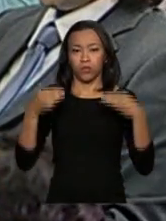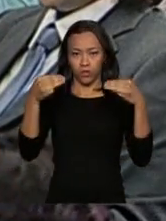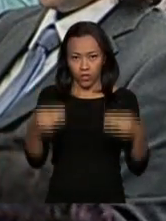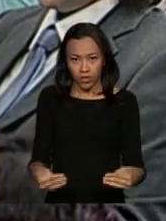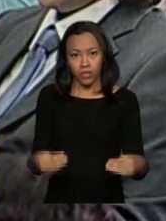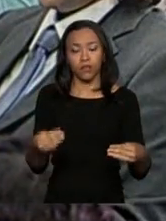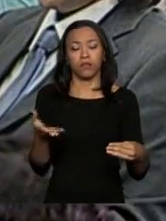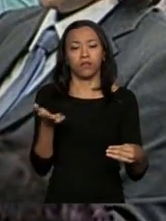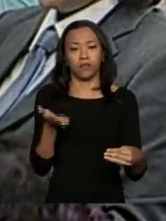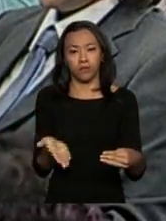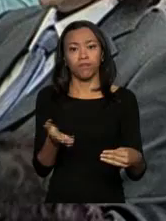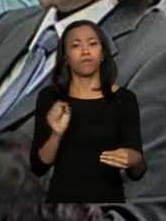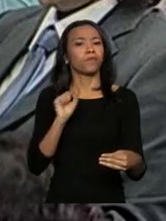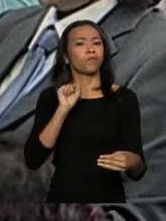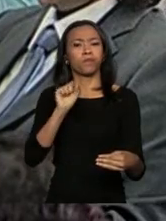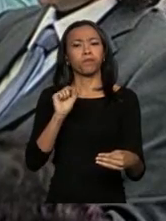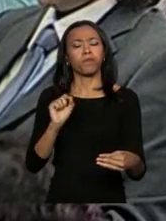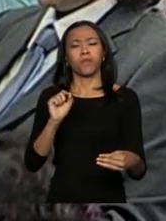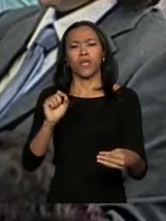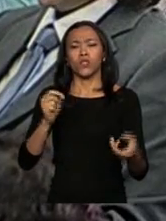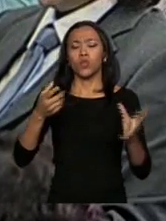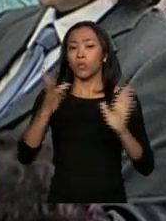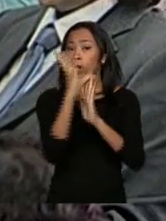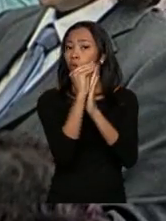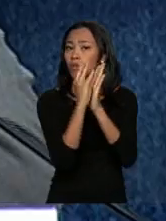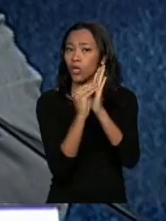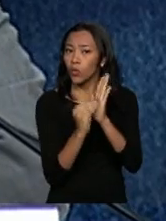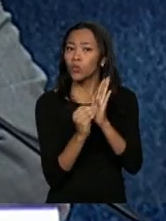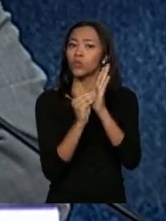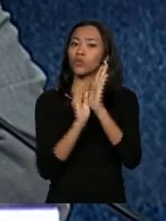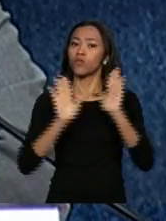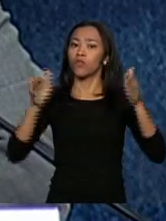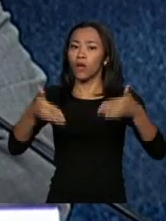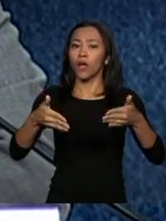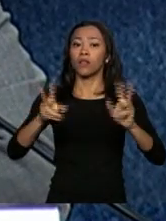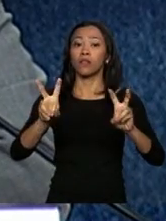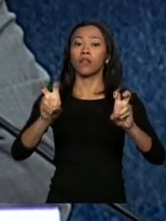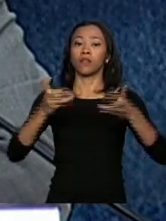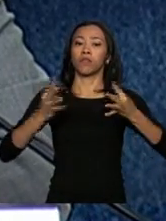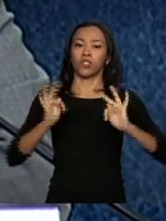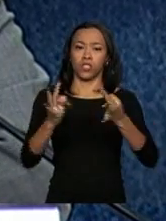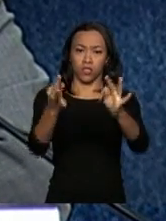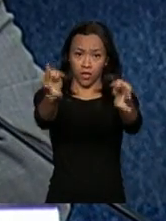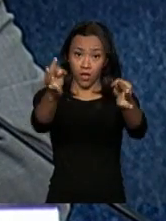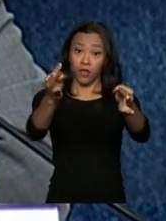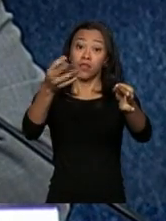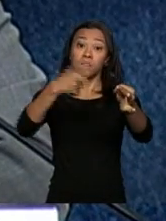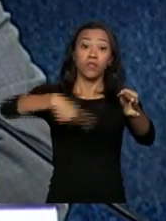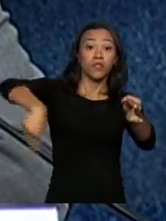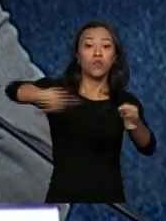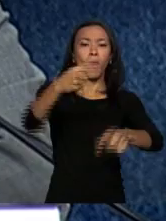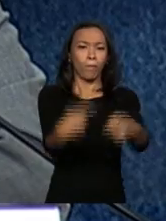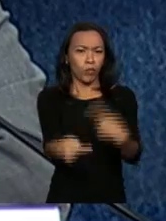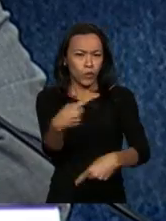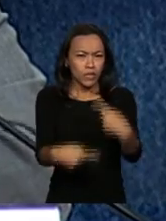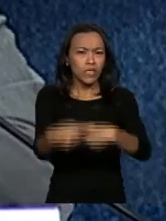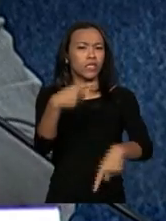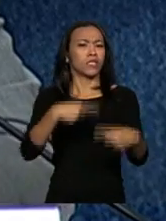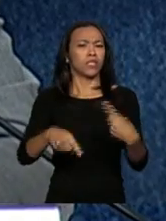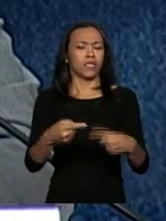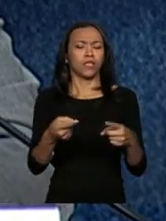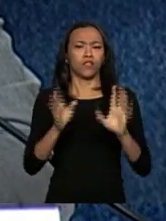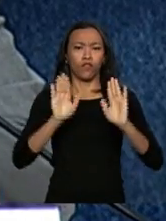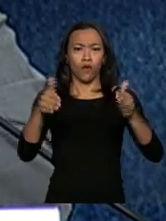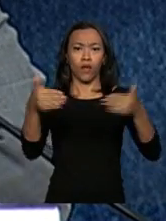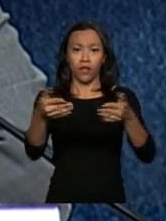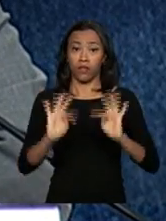consolida da discussão de conteúdos digitais na sociedade brasileira da discussão de uma política industrial para conteúdos digitais eh no